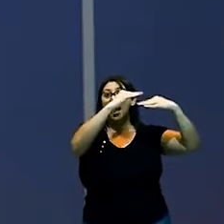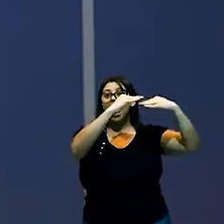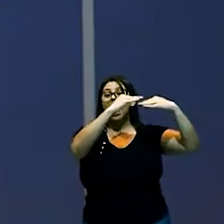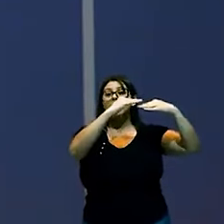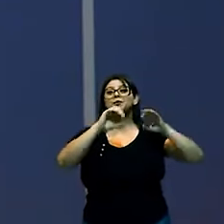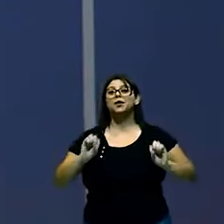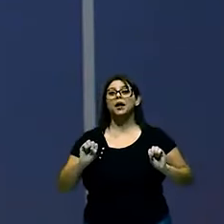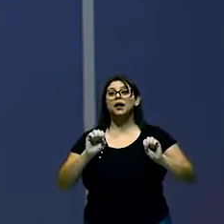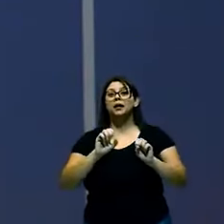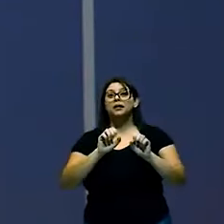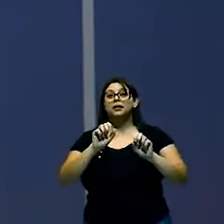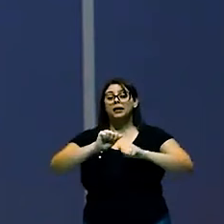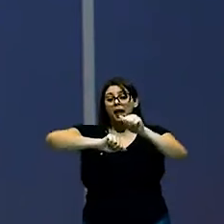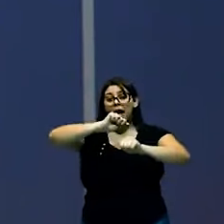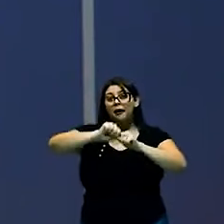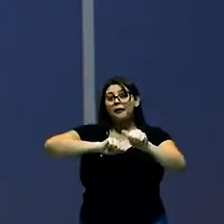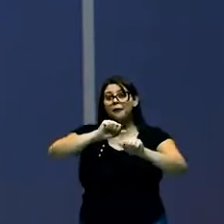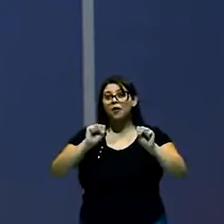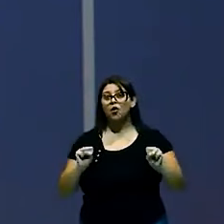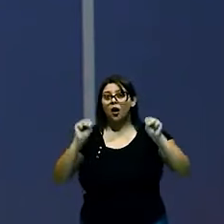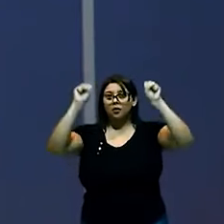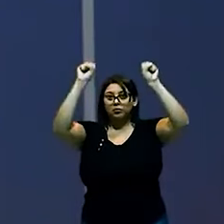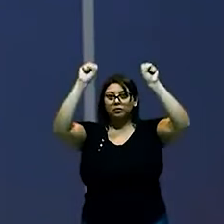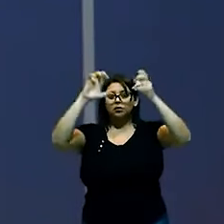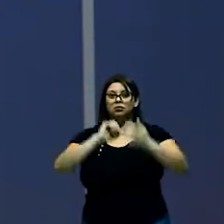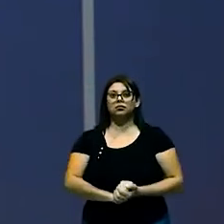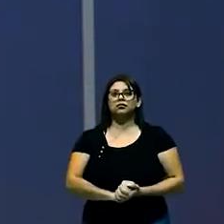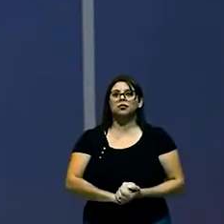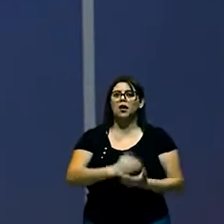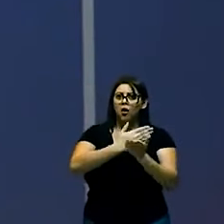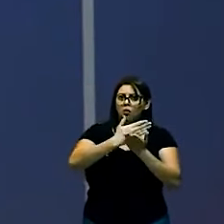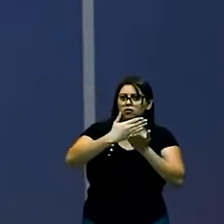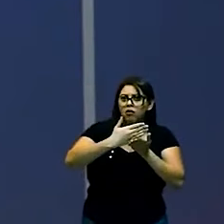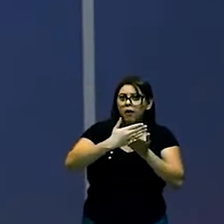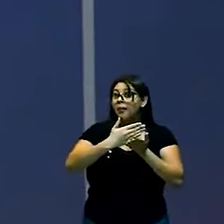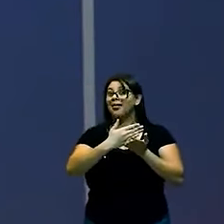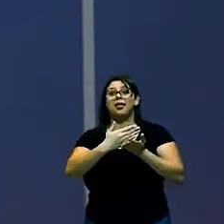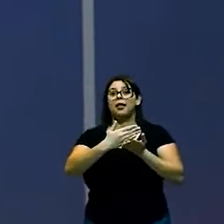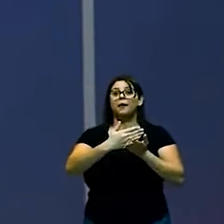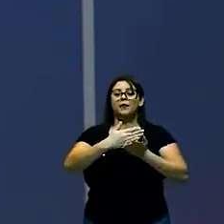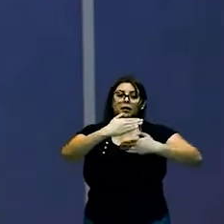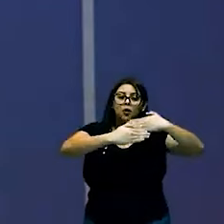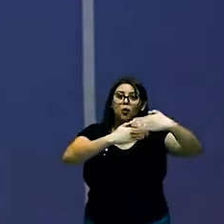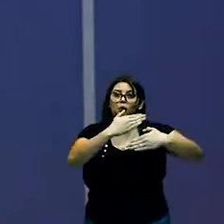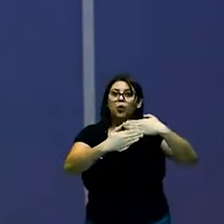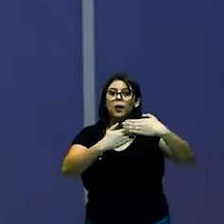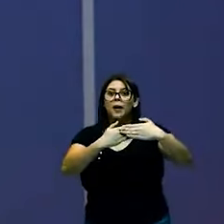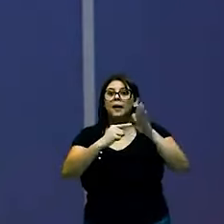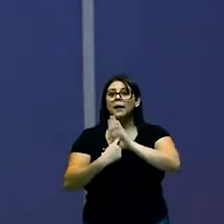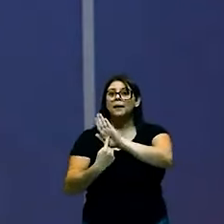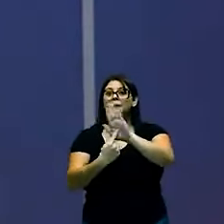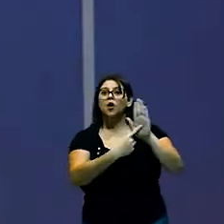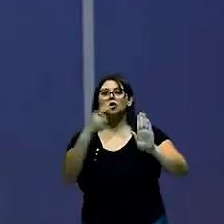foi desenvolvido no período da Reforma, é posterior, mas ele reflete o pensamento da Reforma, como nós vamos ver. Vamos fazer